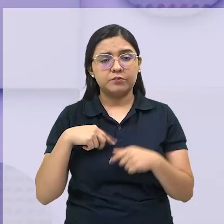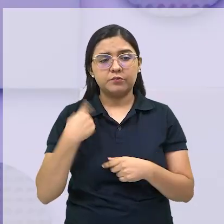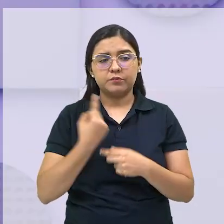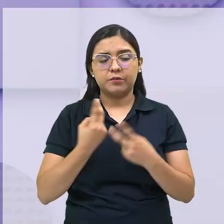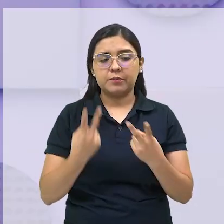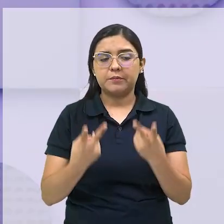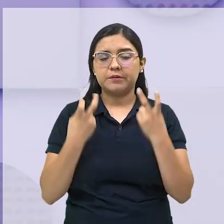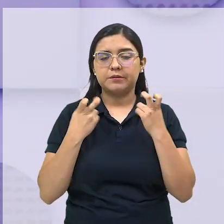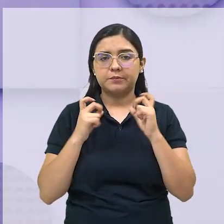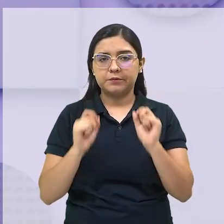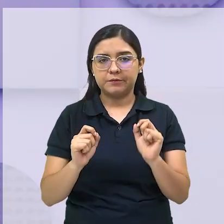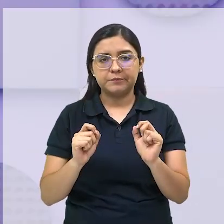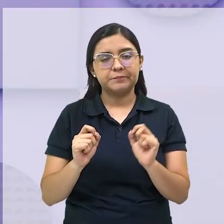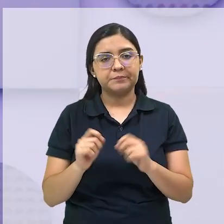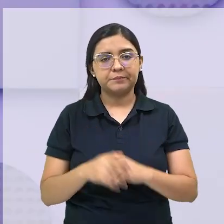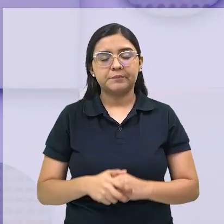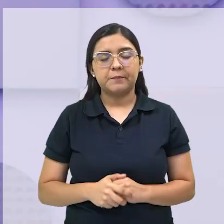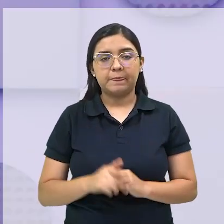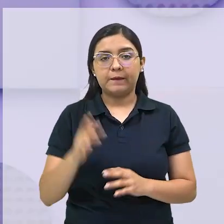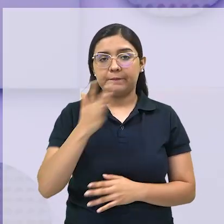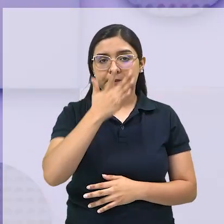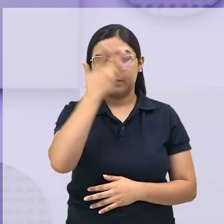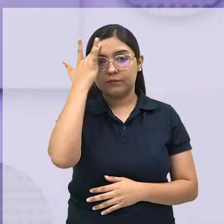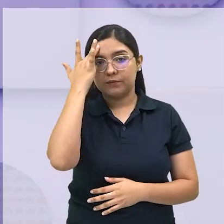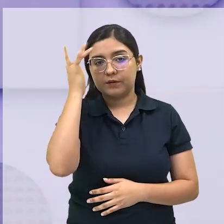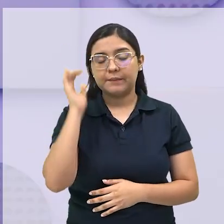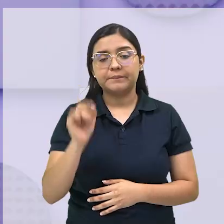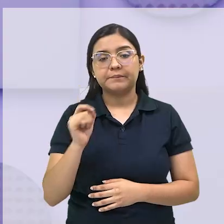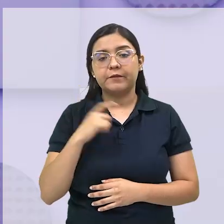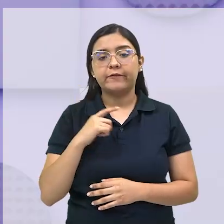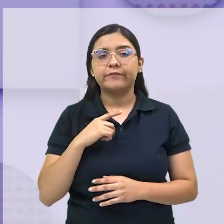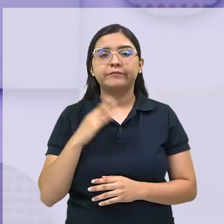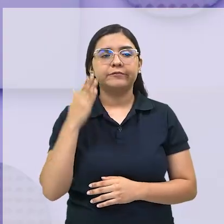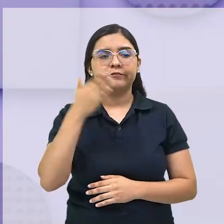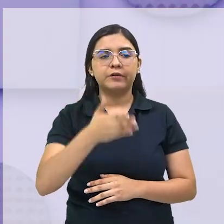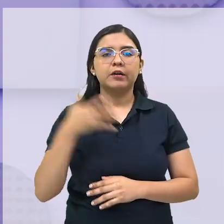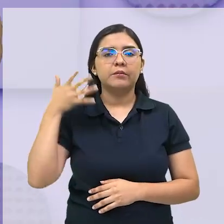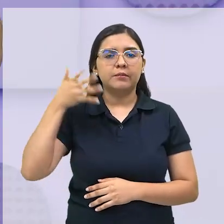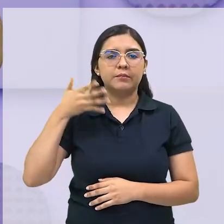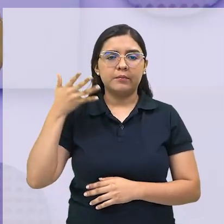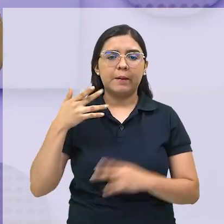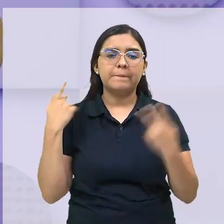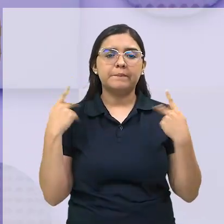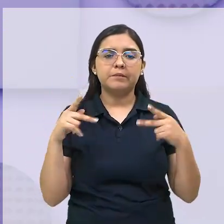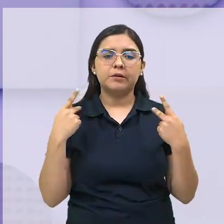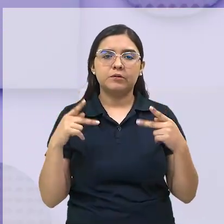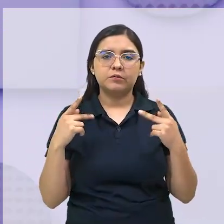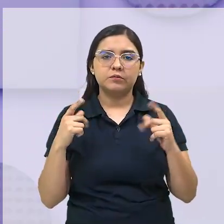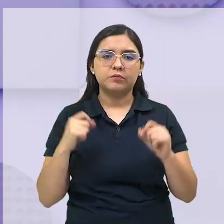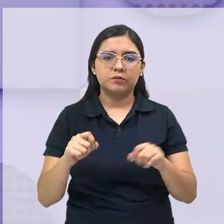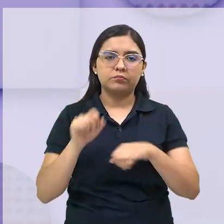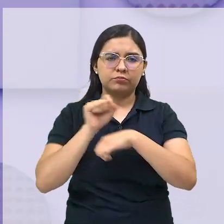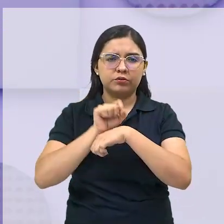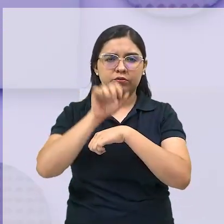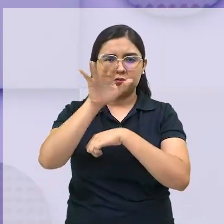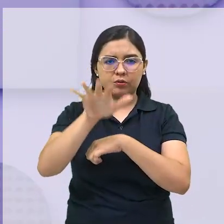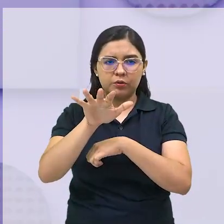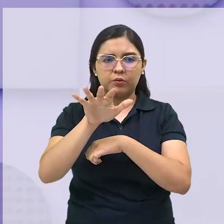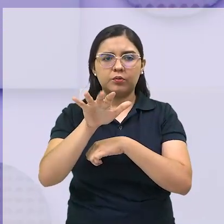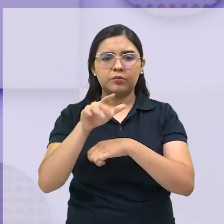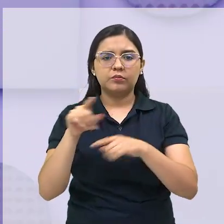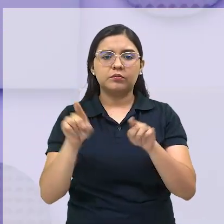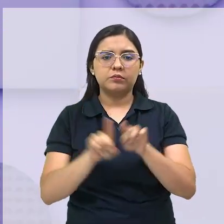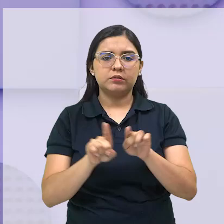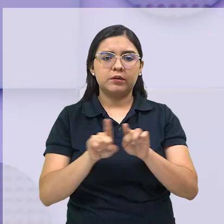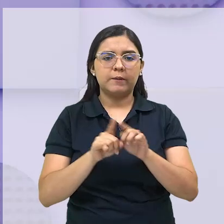temos, às vezes, situações que a pessoa vai fazer uma pregação com um data show, mandando